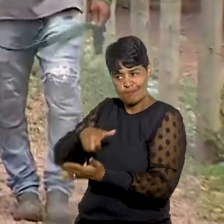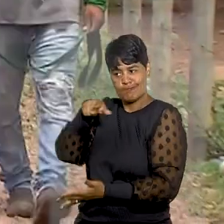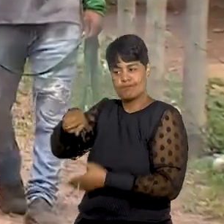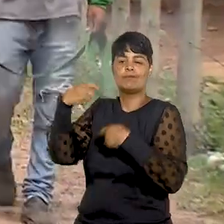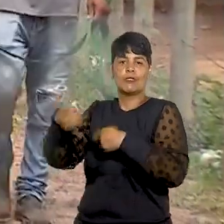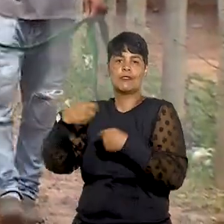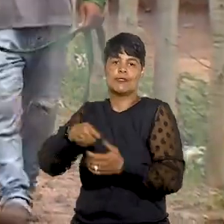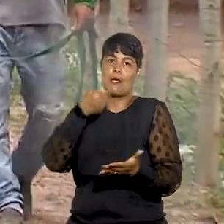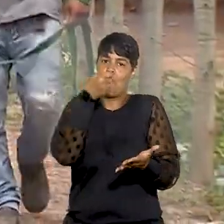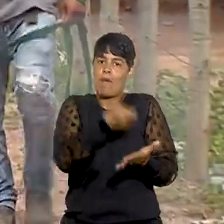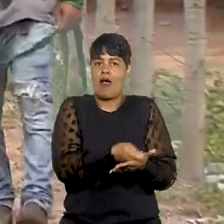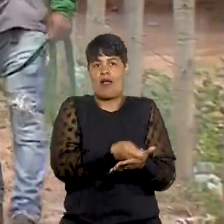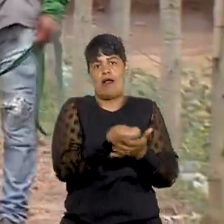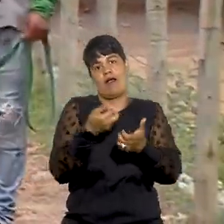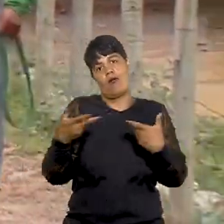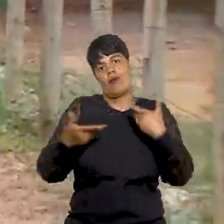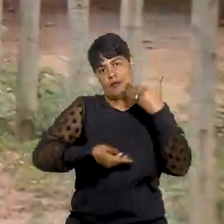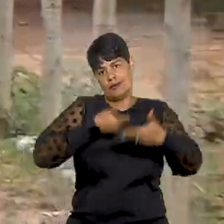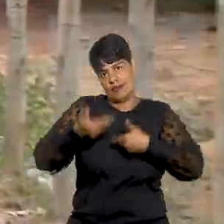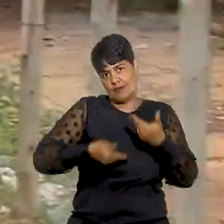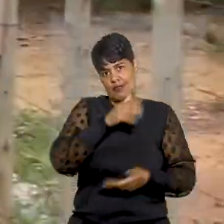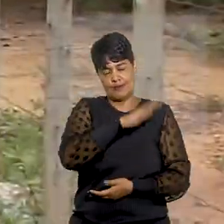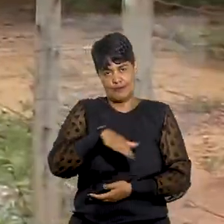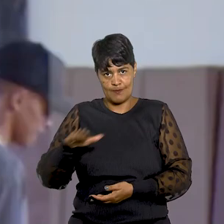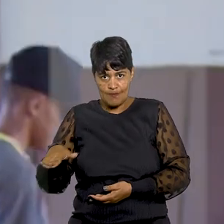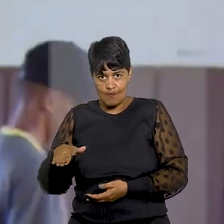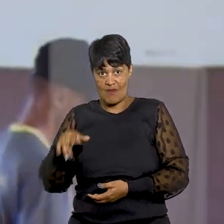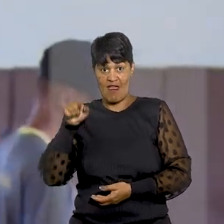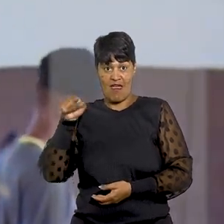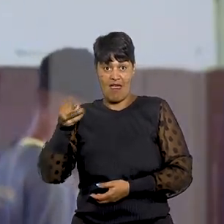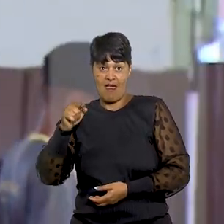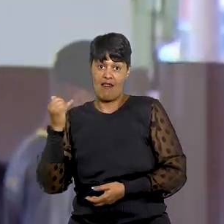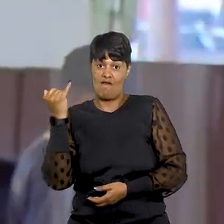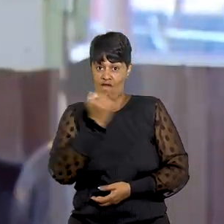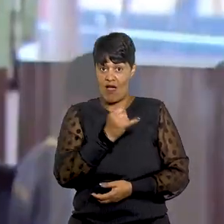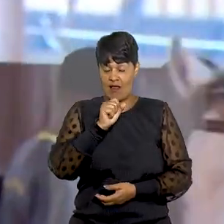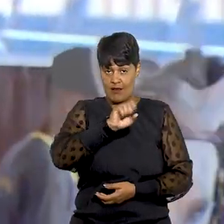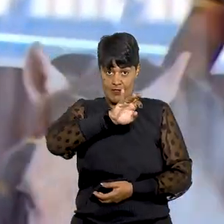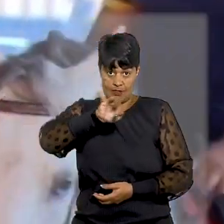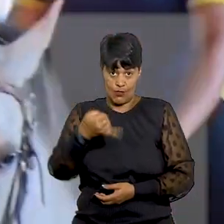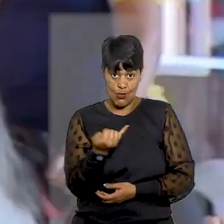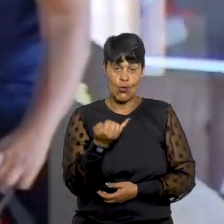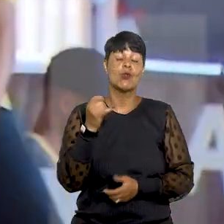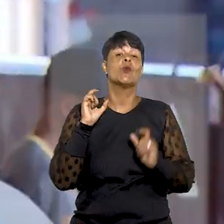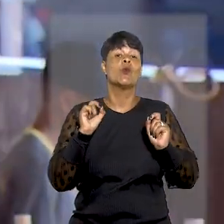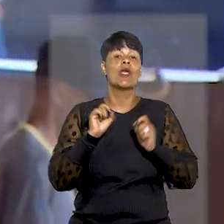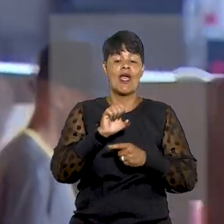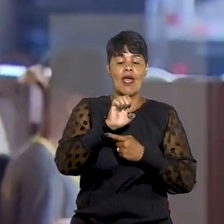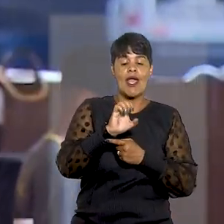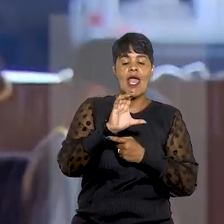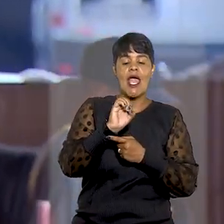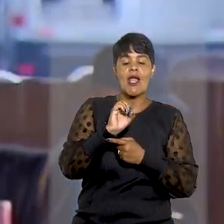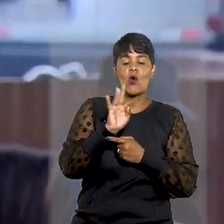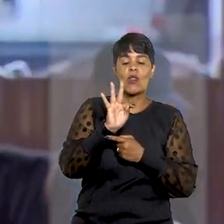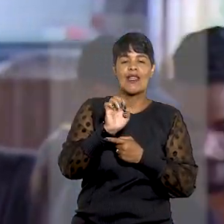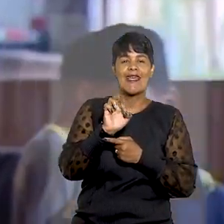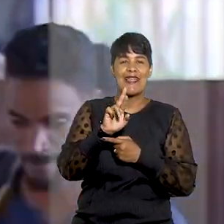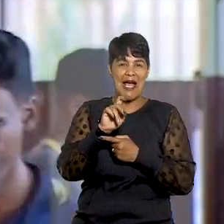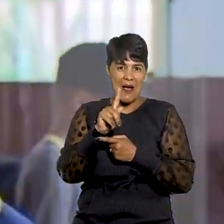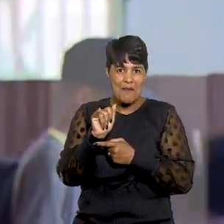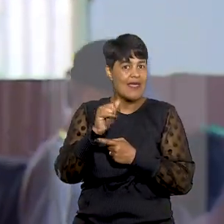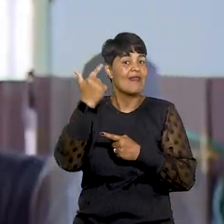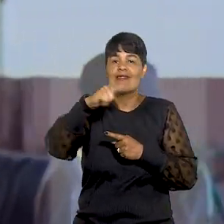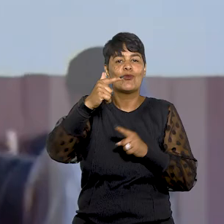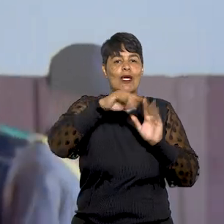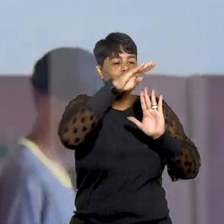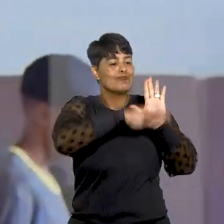custear os tratamentos das Crianças ao STJ Unimed alegou entre outras coisas que a ecoterapia não encontra a